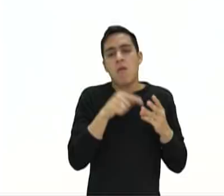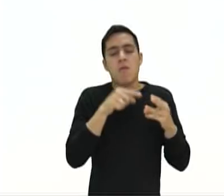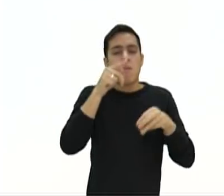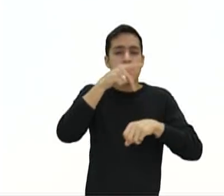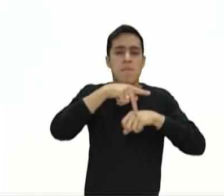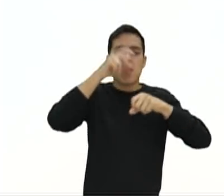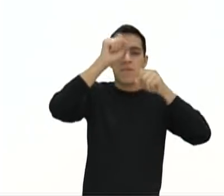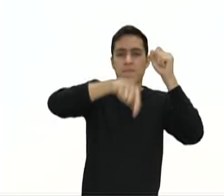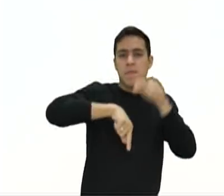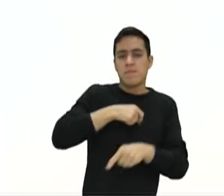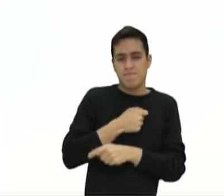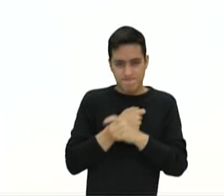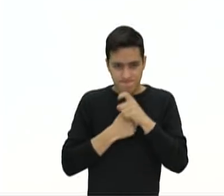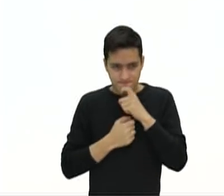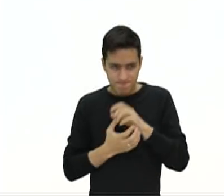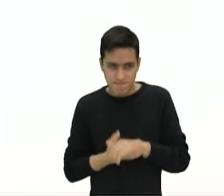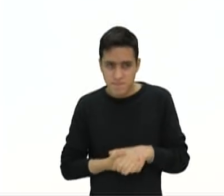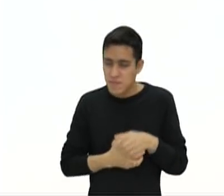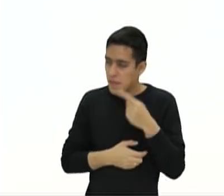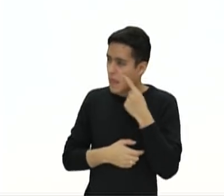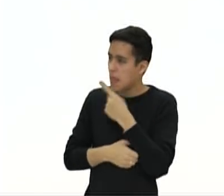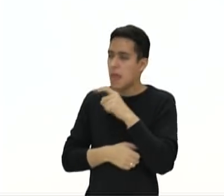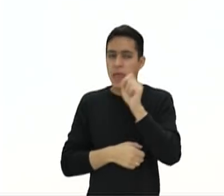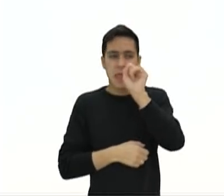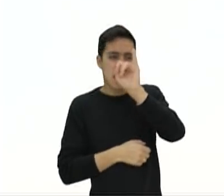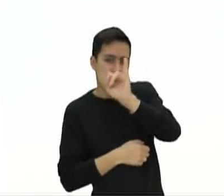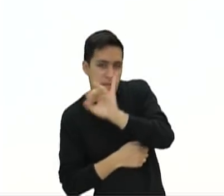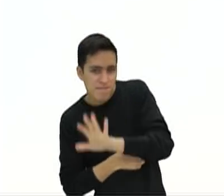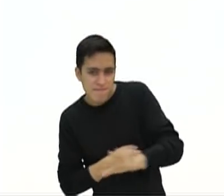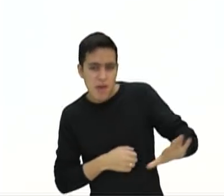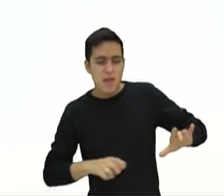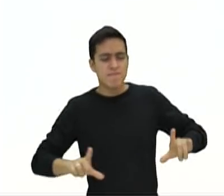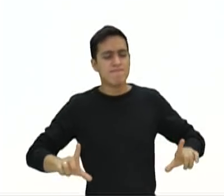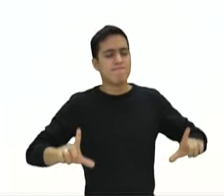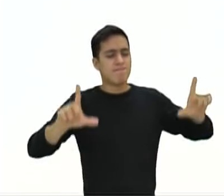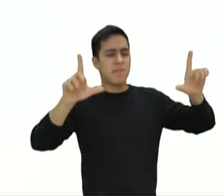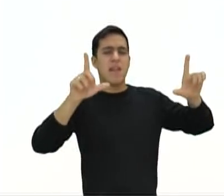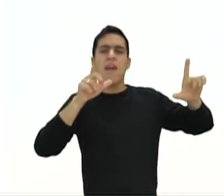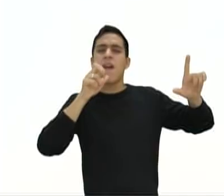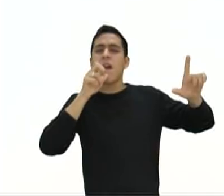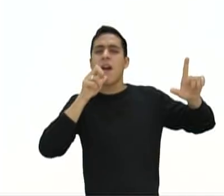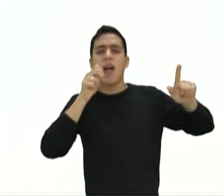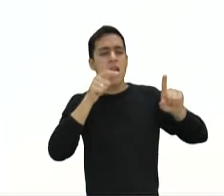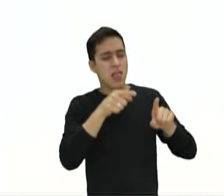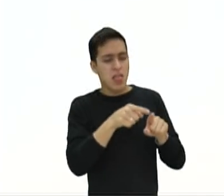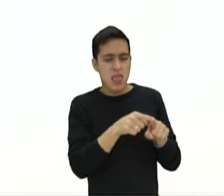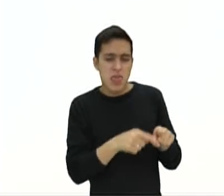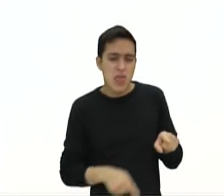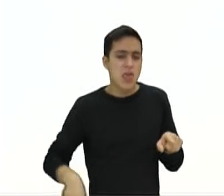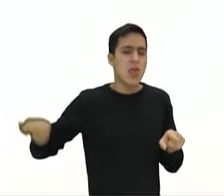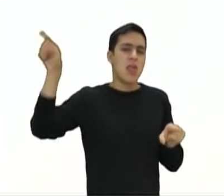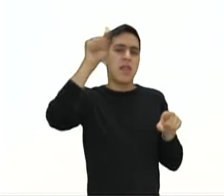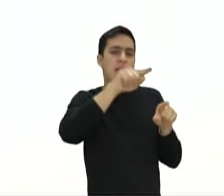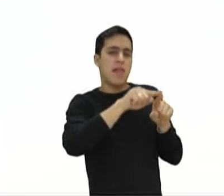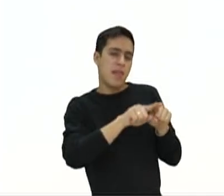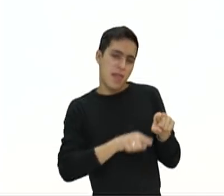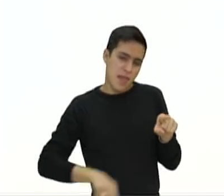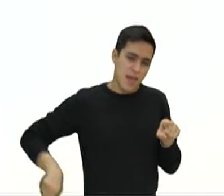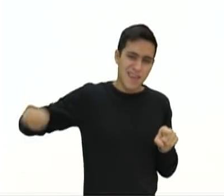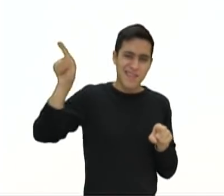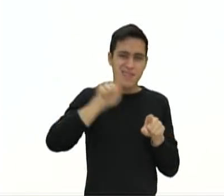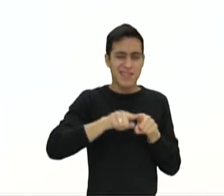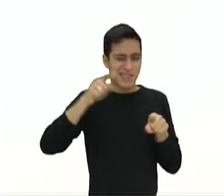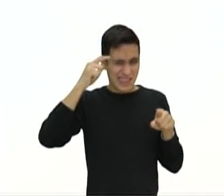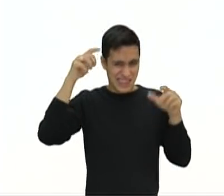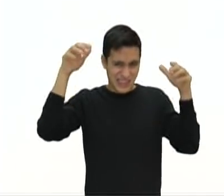Essa imagem aqui que nós temos no slide é o ciclo da água, ciclo das chuvas. Então,